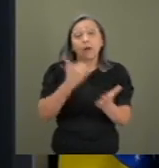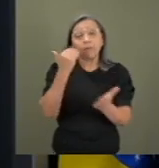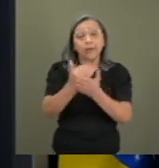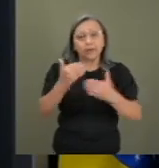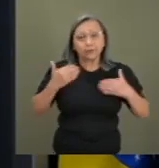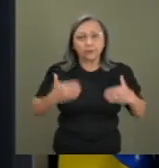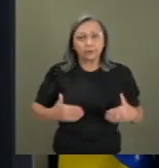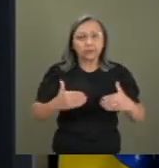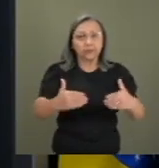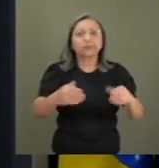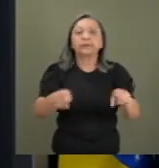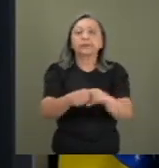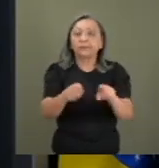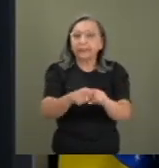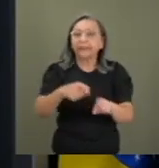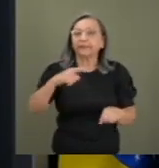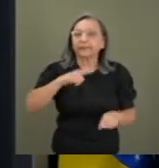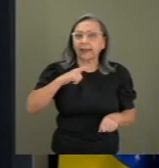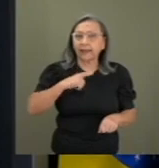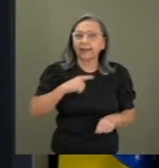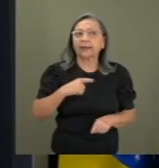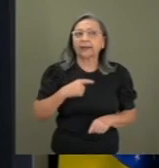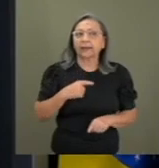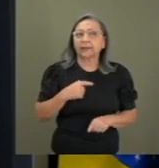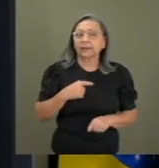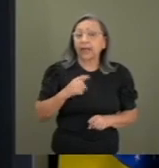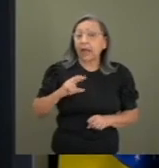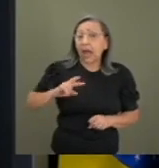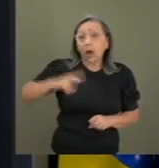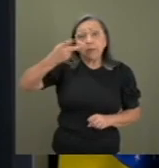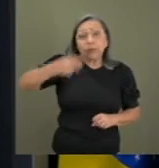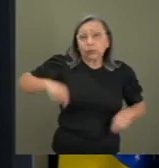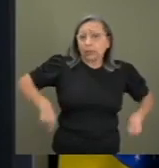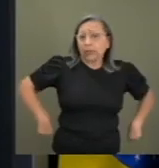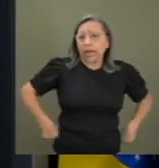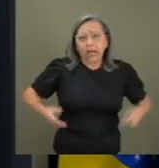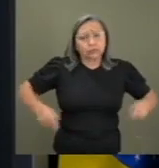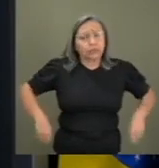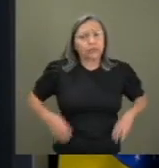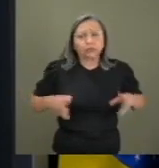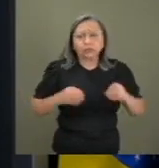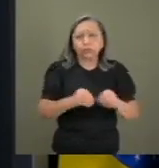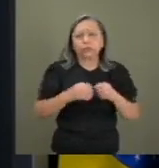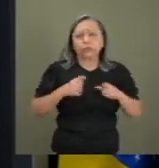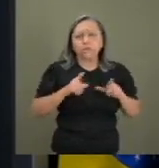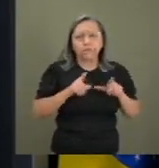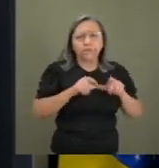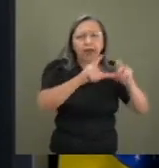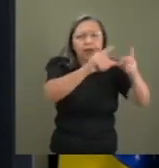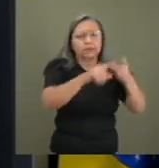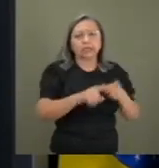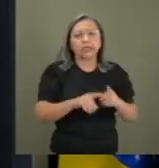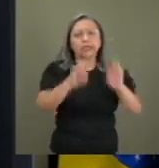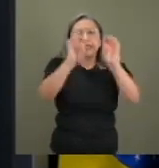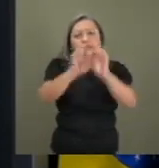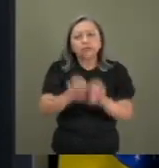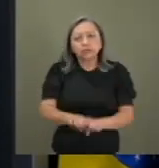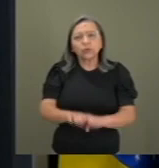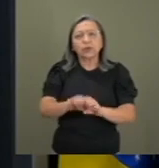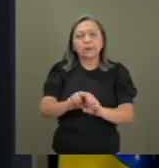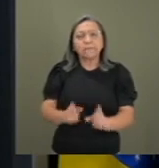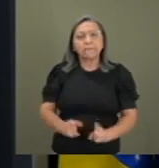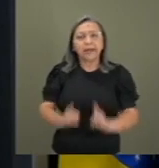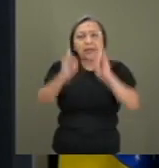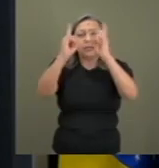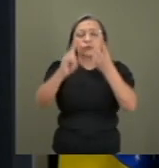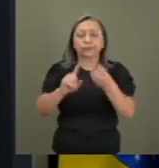ministérios, tem também aí, aumenta gasto de tudo, de diária, de viagem, de estrutura física, mas tem um